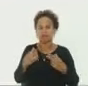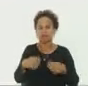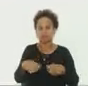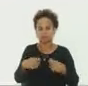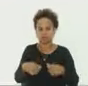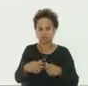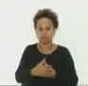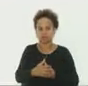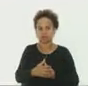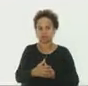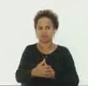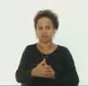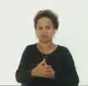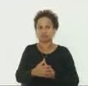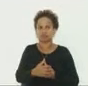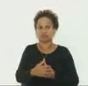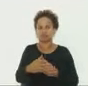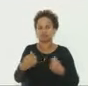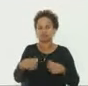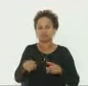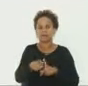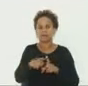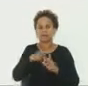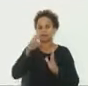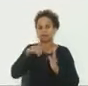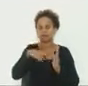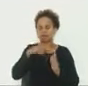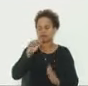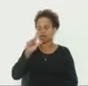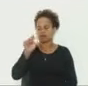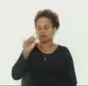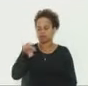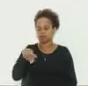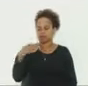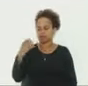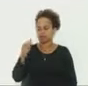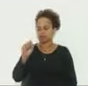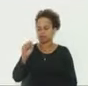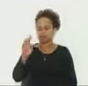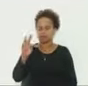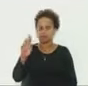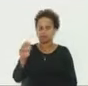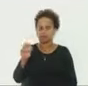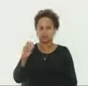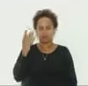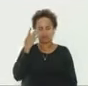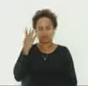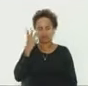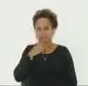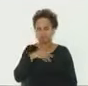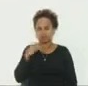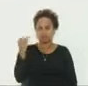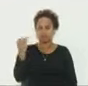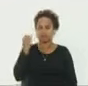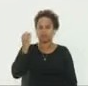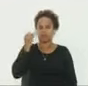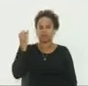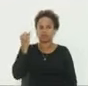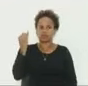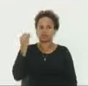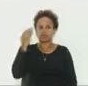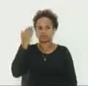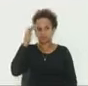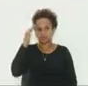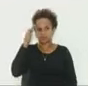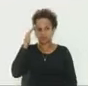reflexão de Alan Castro, que eu acho muito bonita e importante para ser entendida.